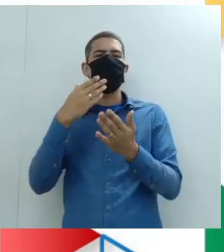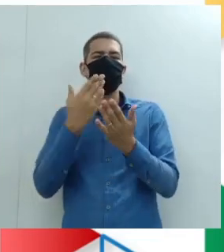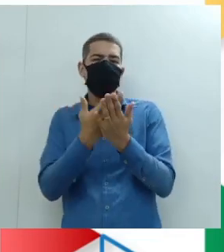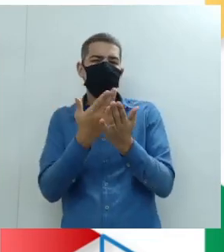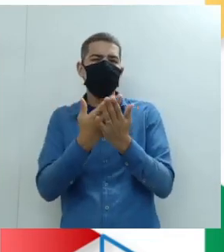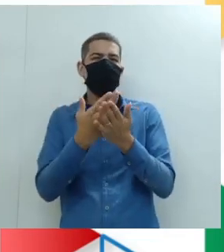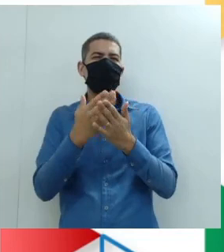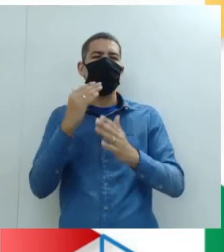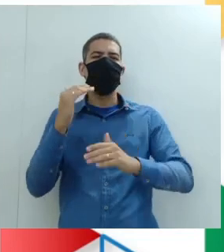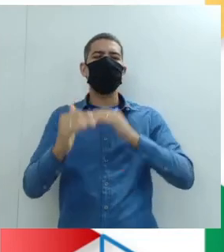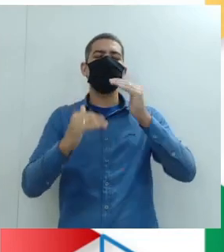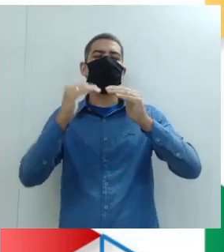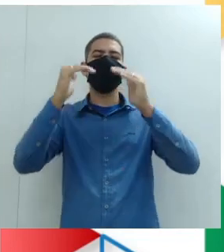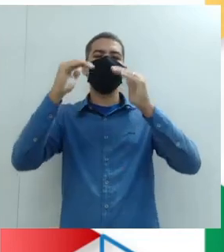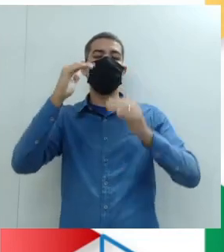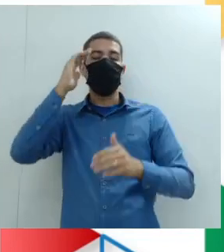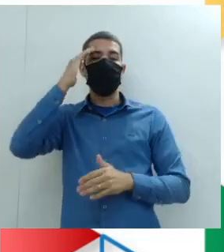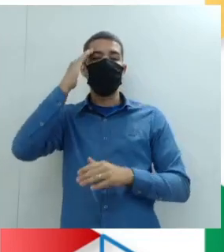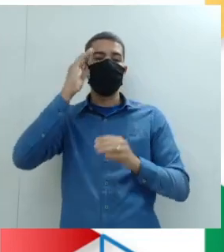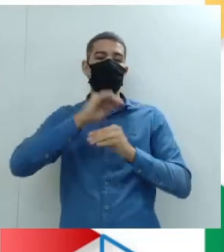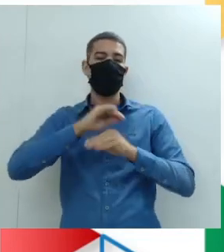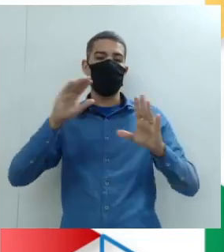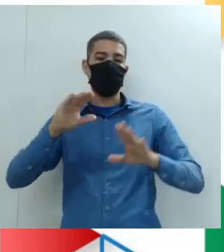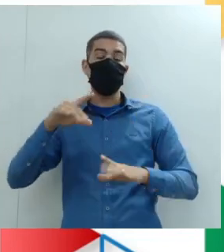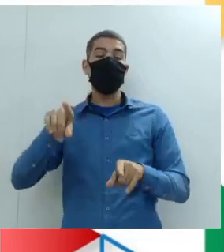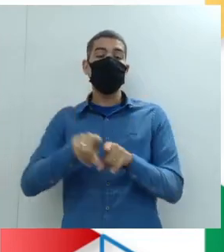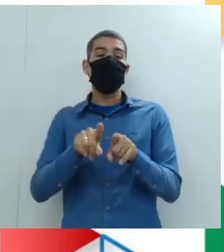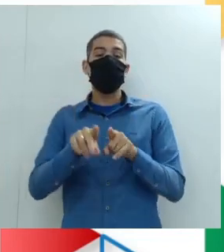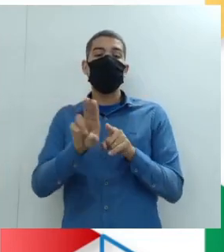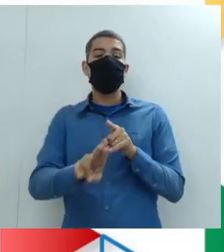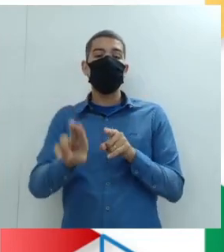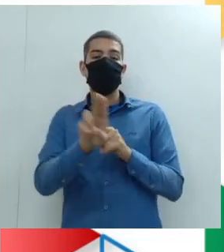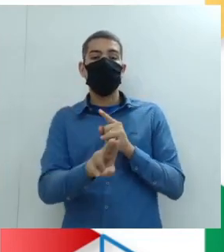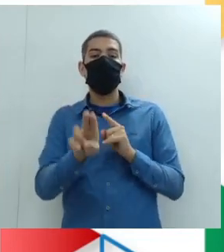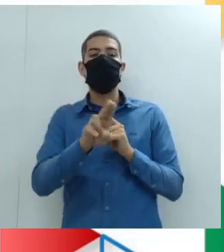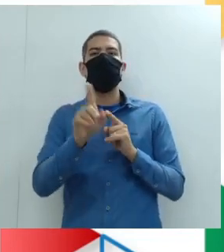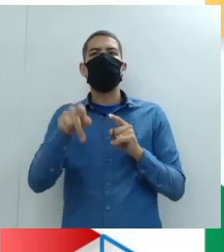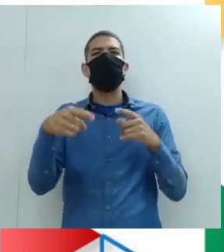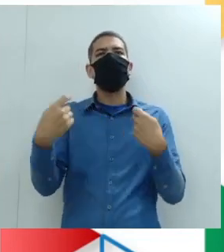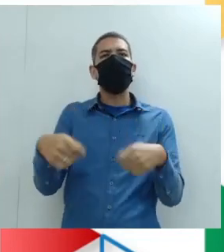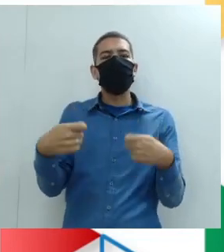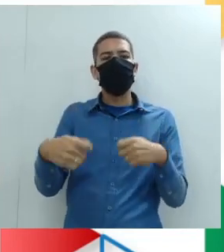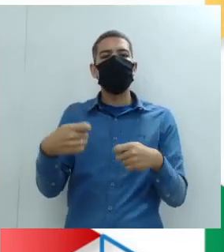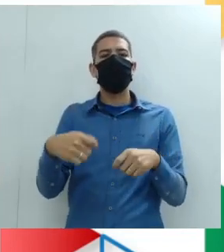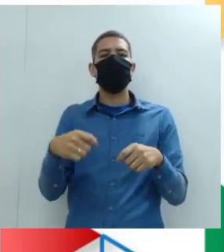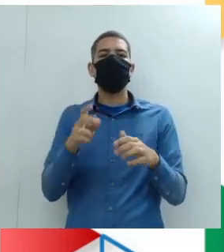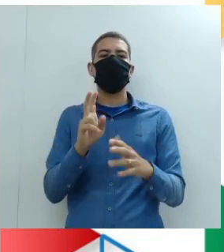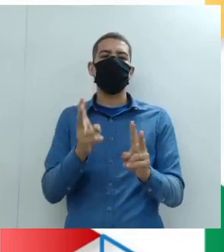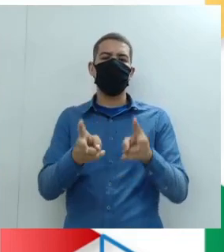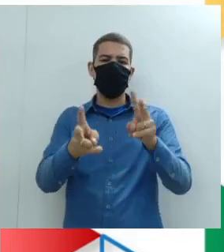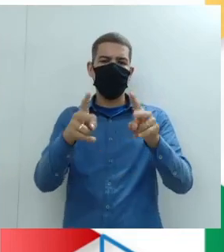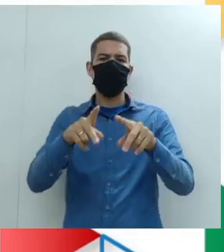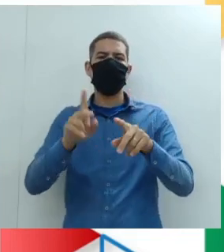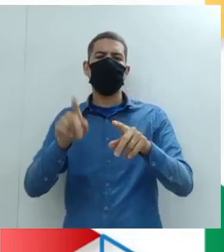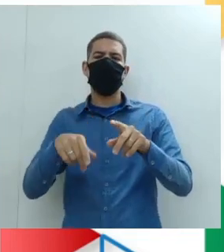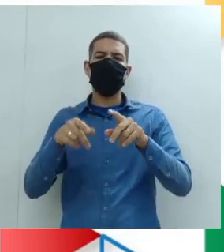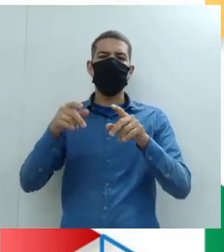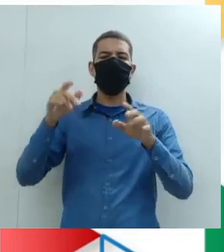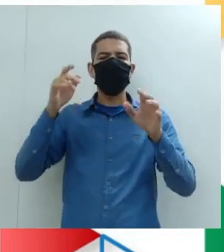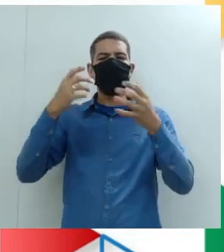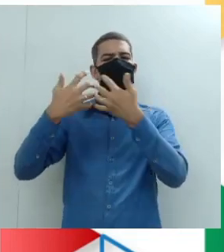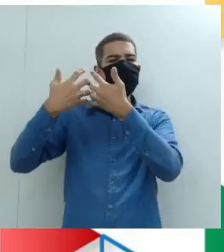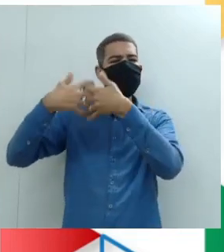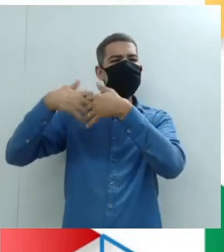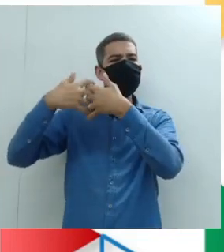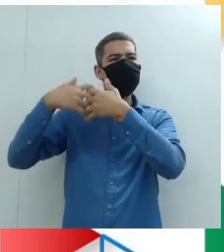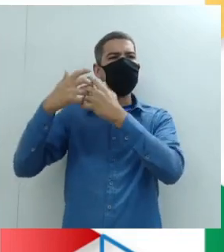até agora. A gente tem sempre utilizado e está precisando sempre dela como ferramenta, tá bom? Então, na